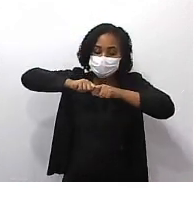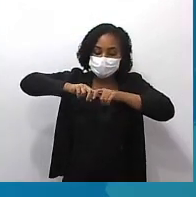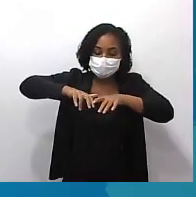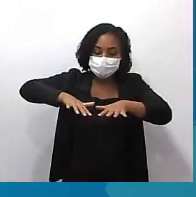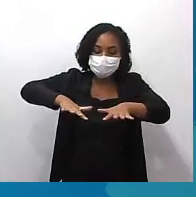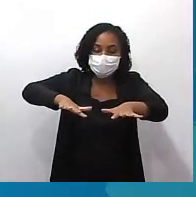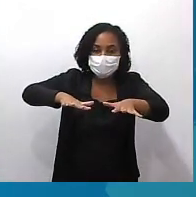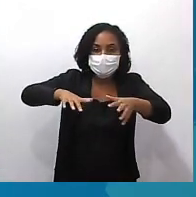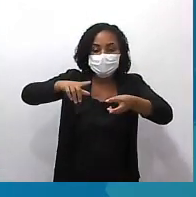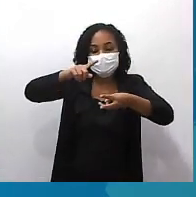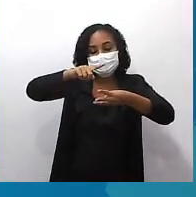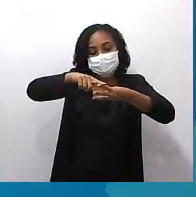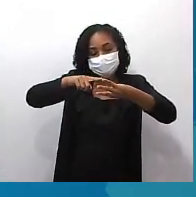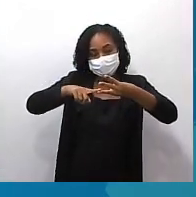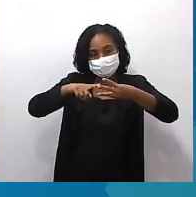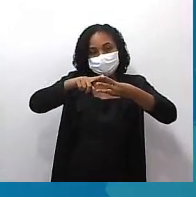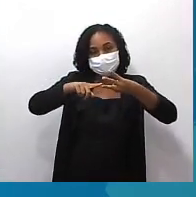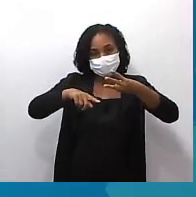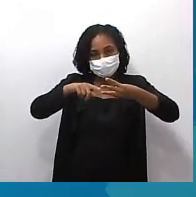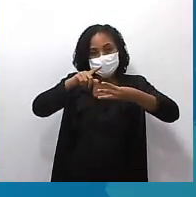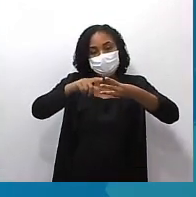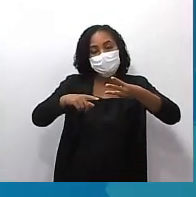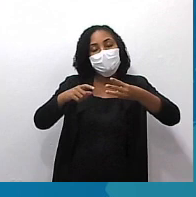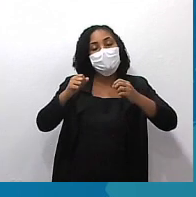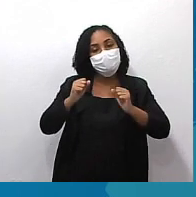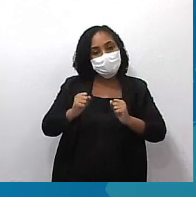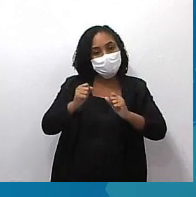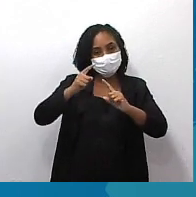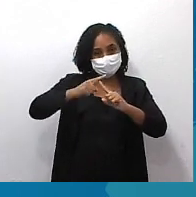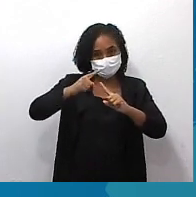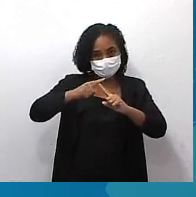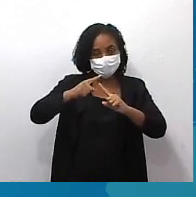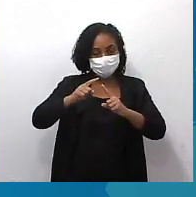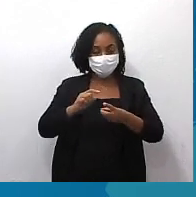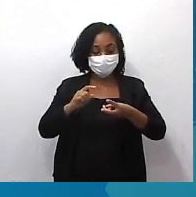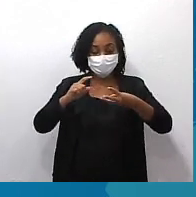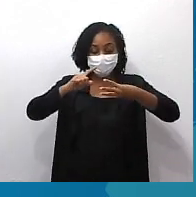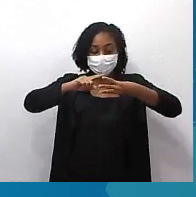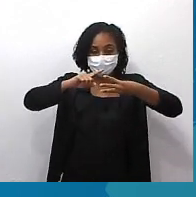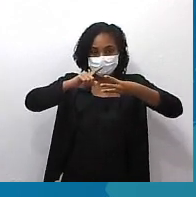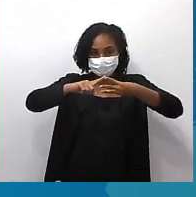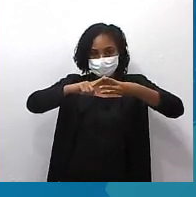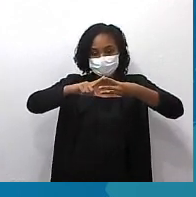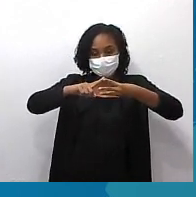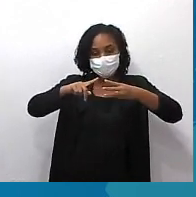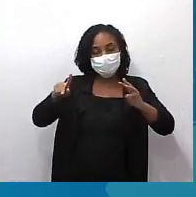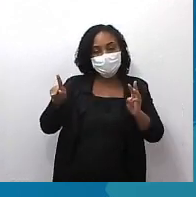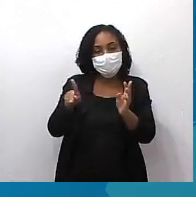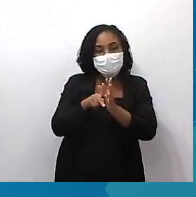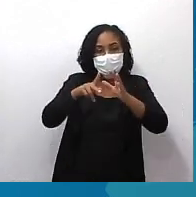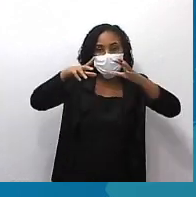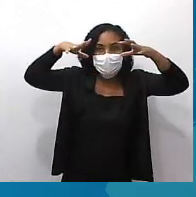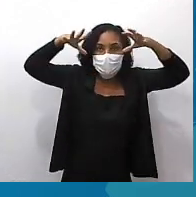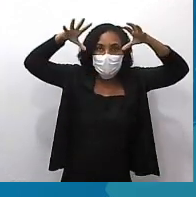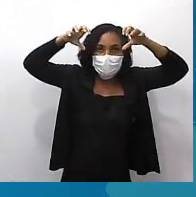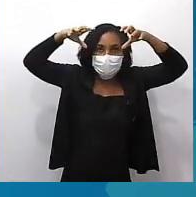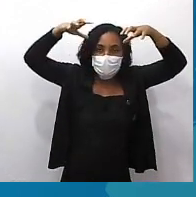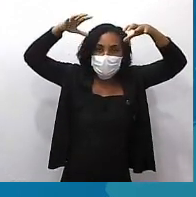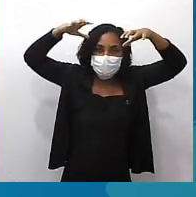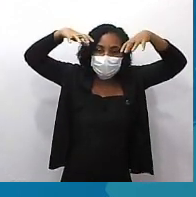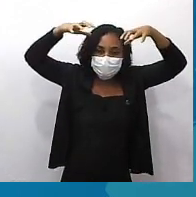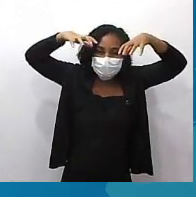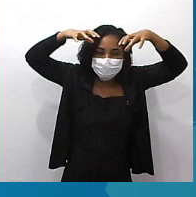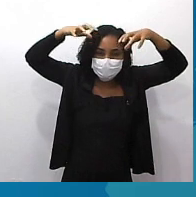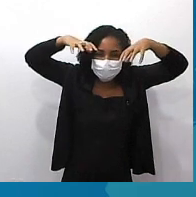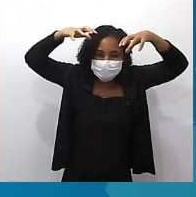ser de três tipos. Na verdade, os regimes dos rios podem ser de três tipos. Um é com o próprio acúmulo da água da chuva, A região